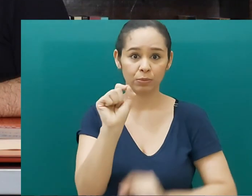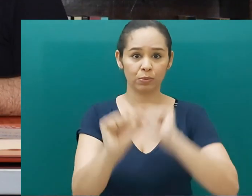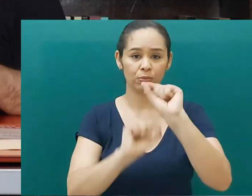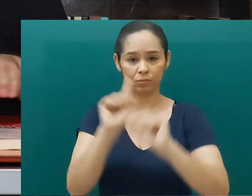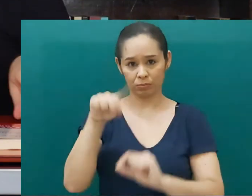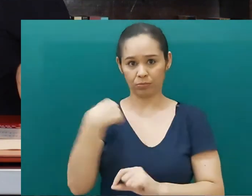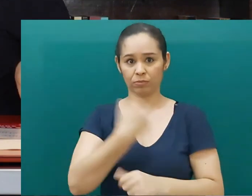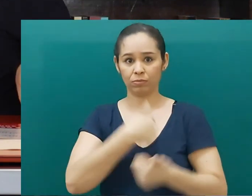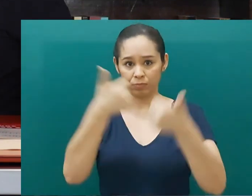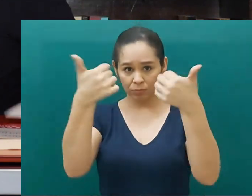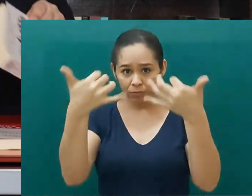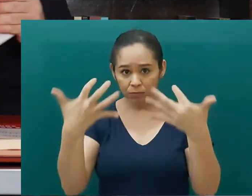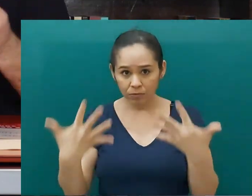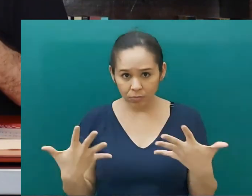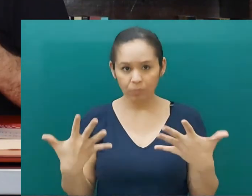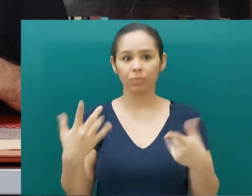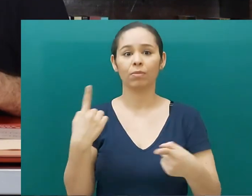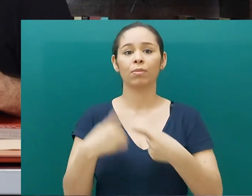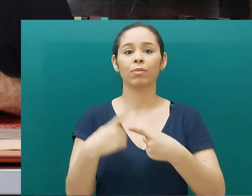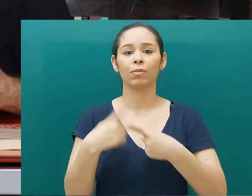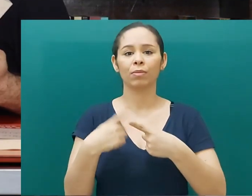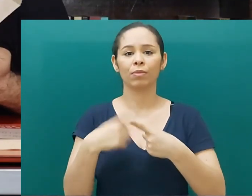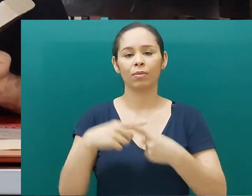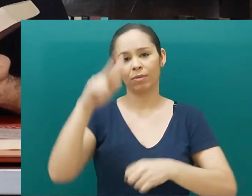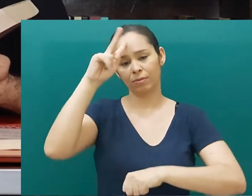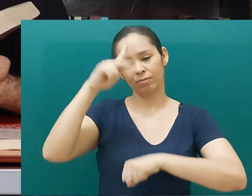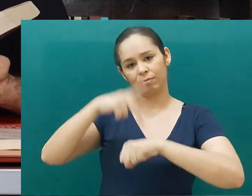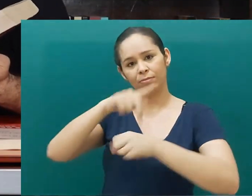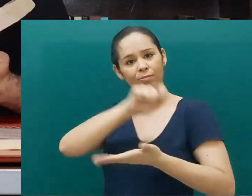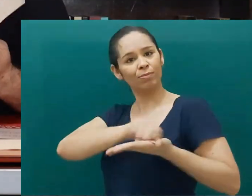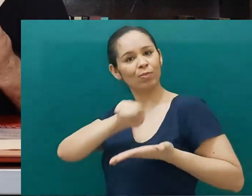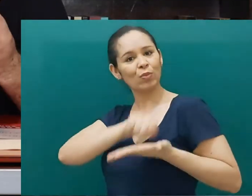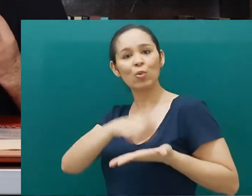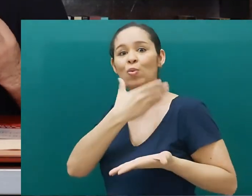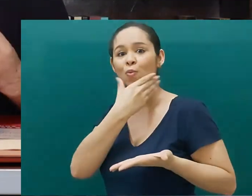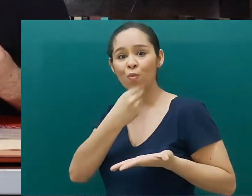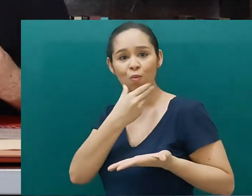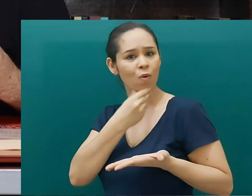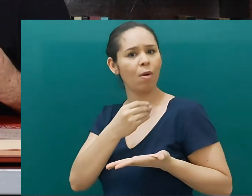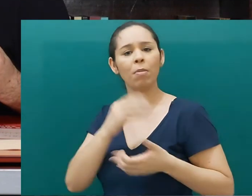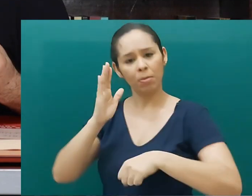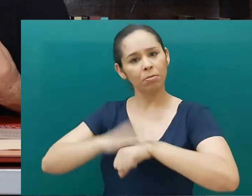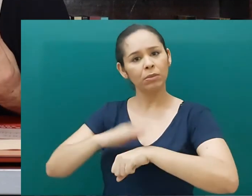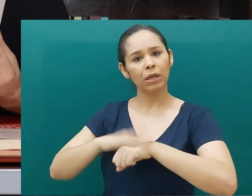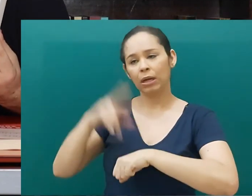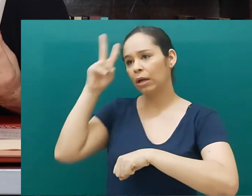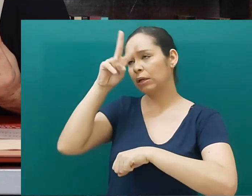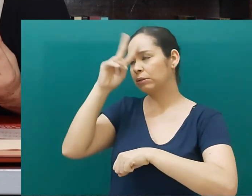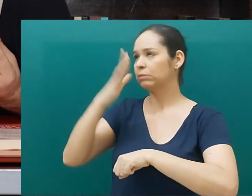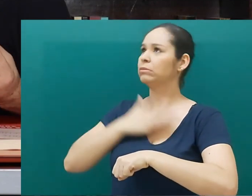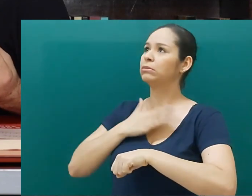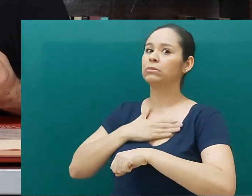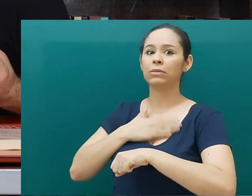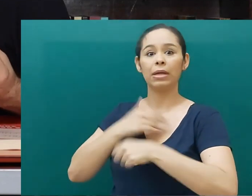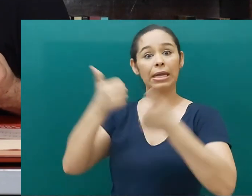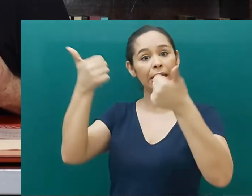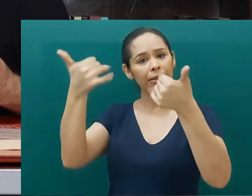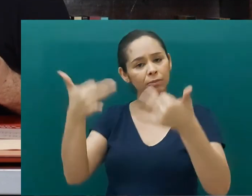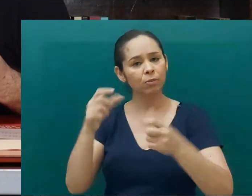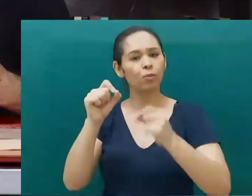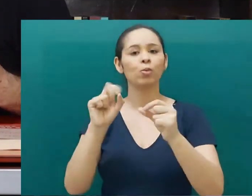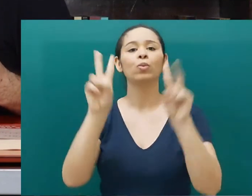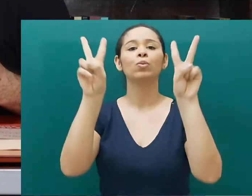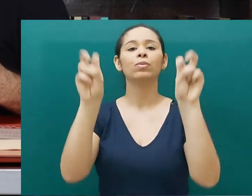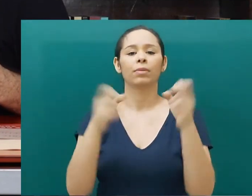exemplo, que nós vamos ter é essa autobiografia do Henri Charrière Papillon, que significa borboleta em